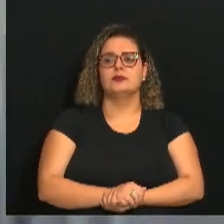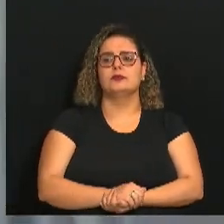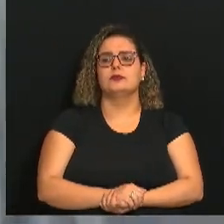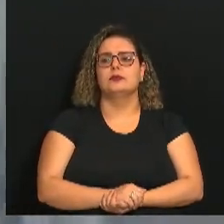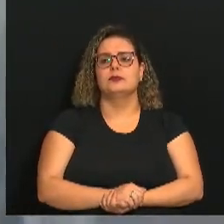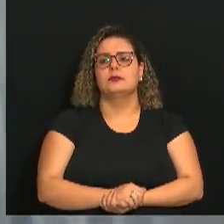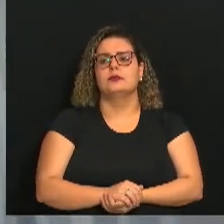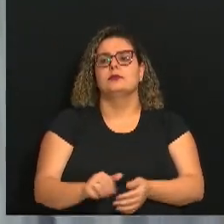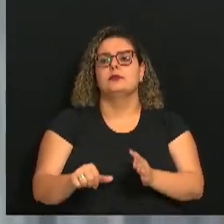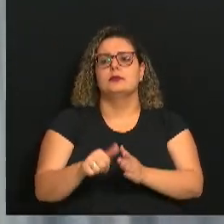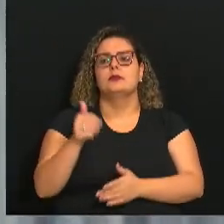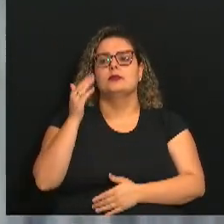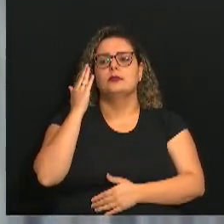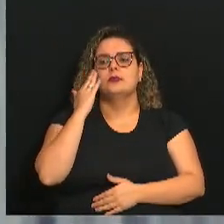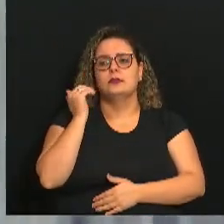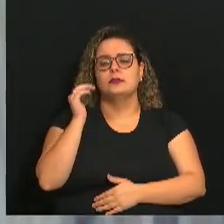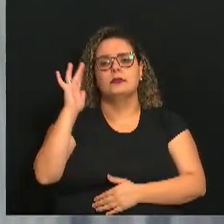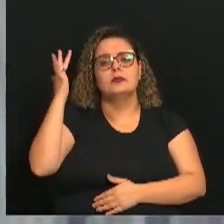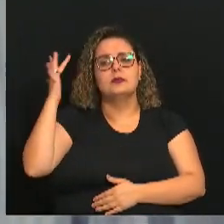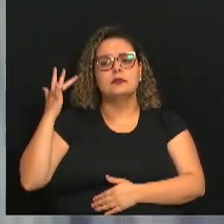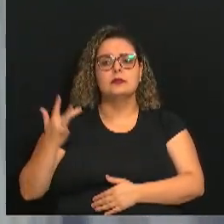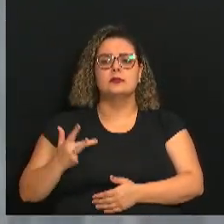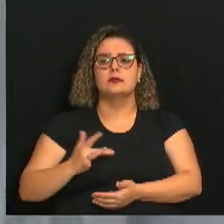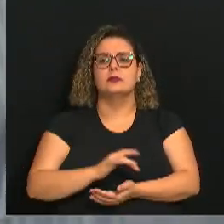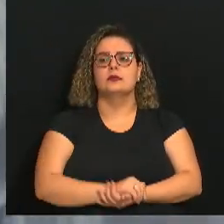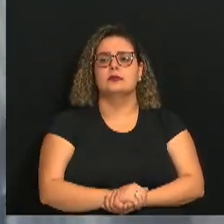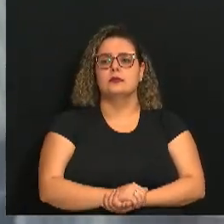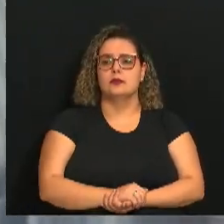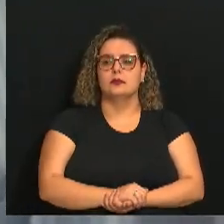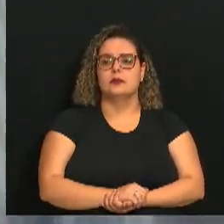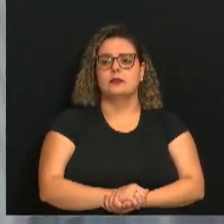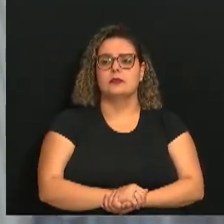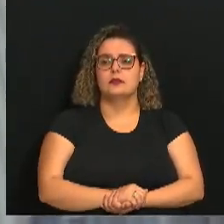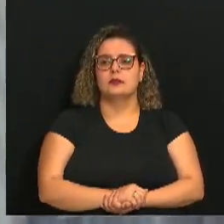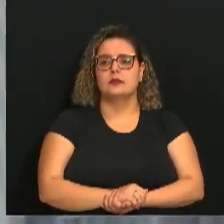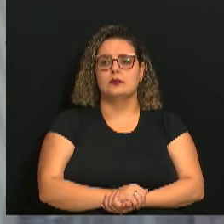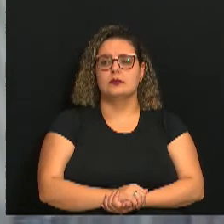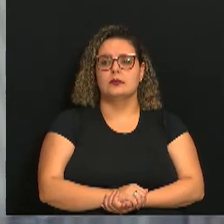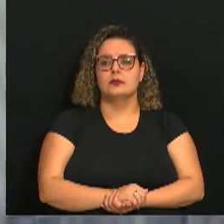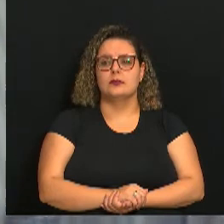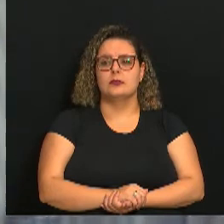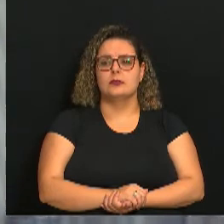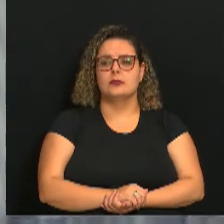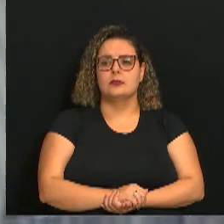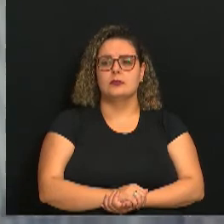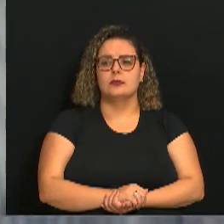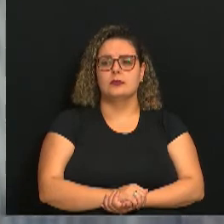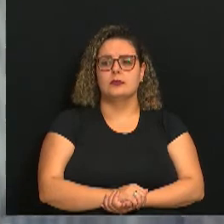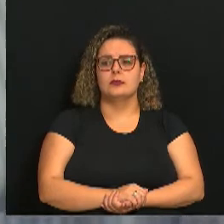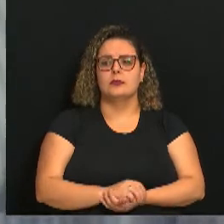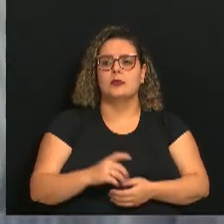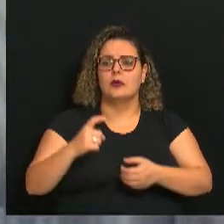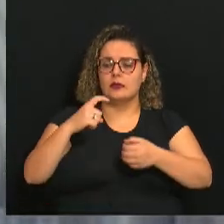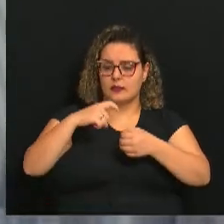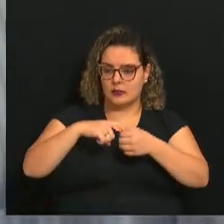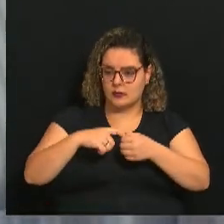da Guida se ela quer voltar com alguma